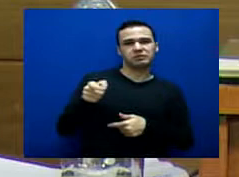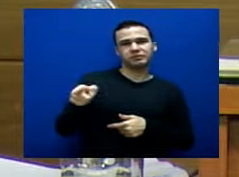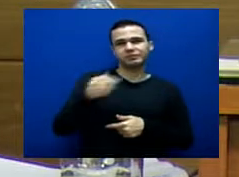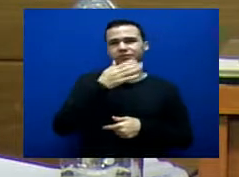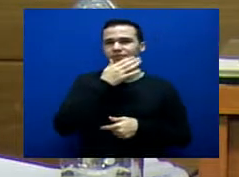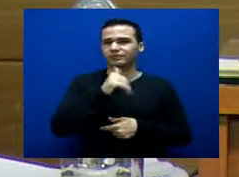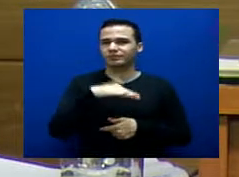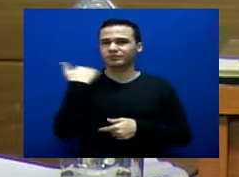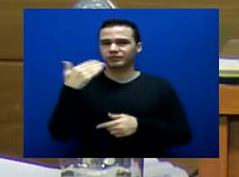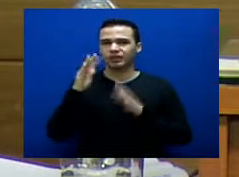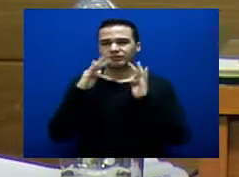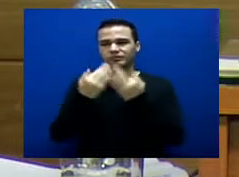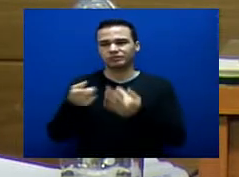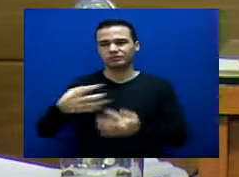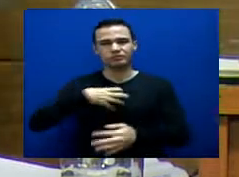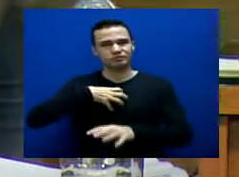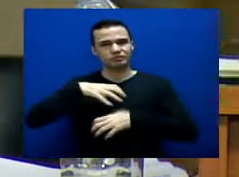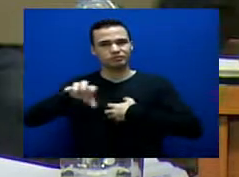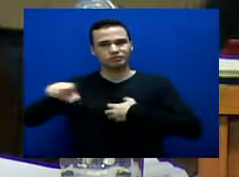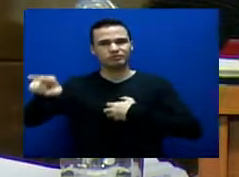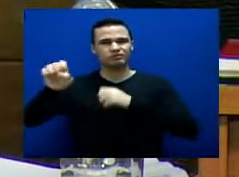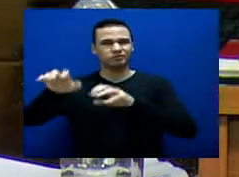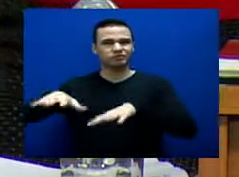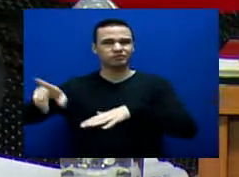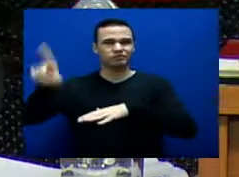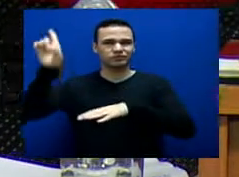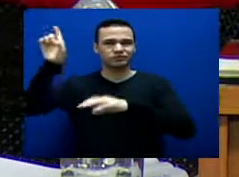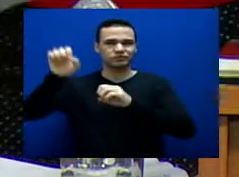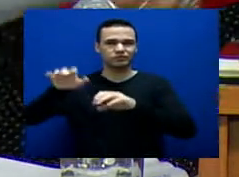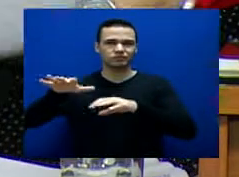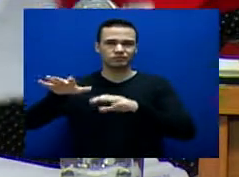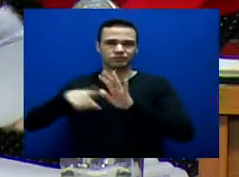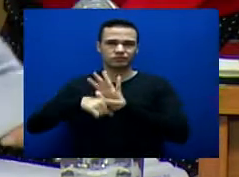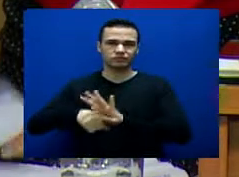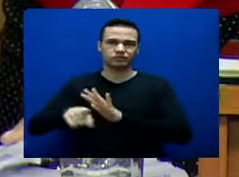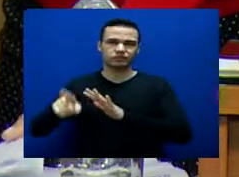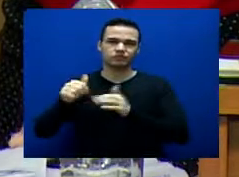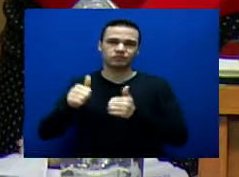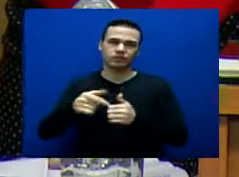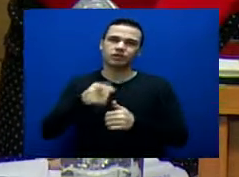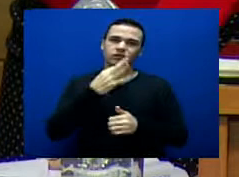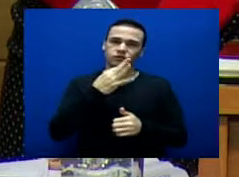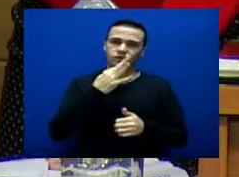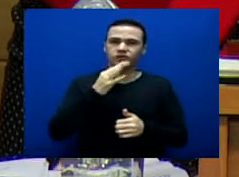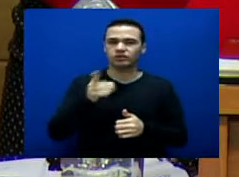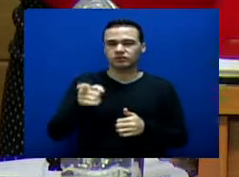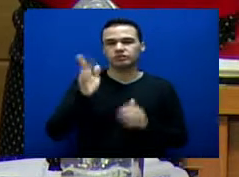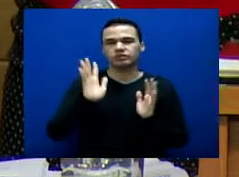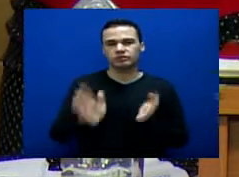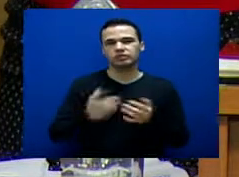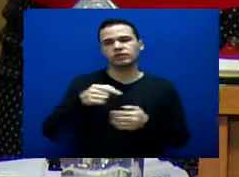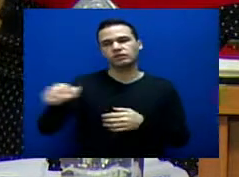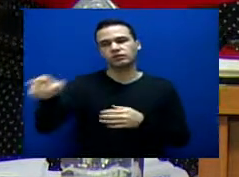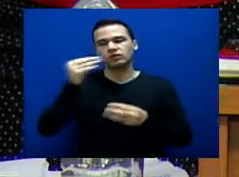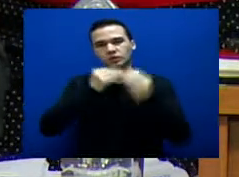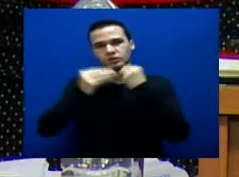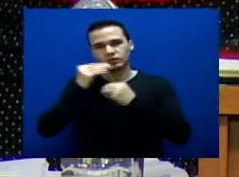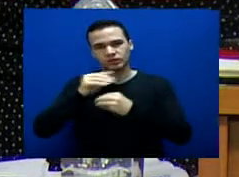Nosso sentimento a toda a família, que Deus conforte com o coração de todos os familiares, né, do Carlos Laricão, conheci ele também, já estive lá no seu